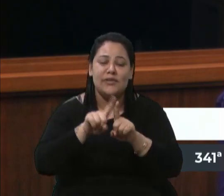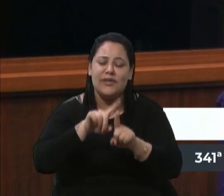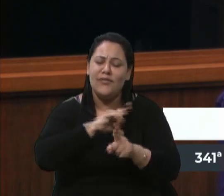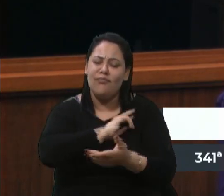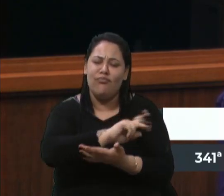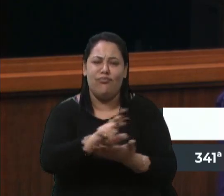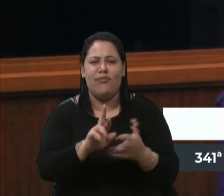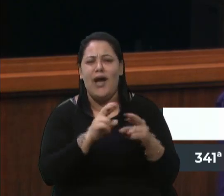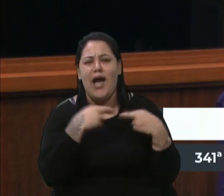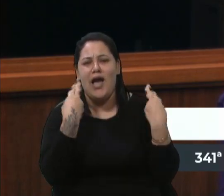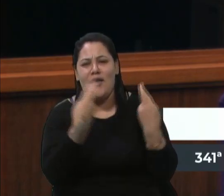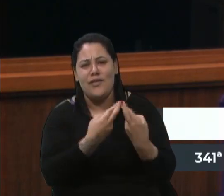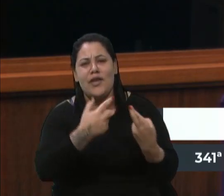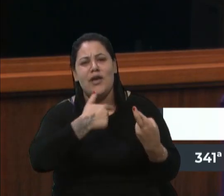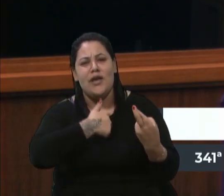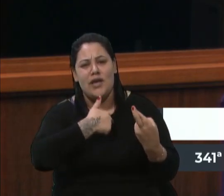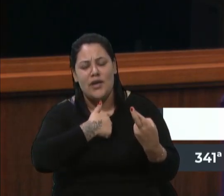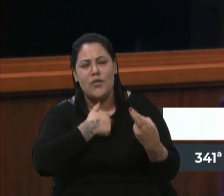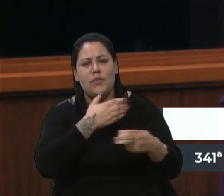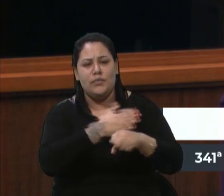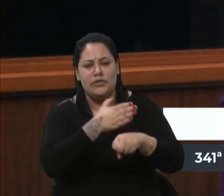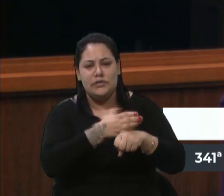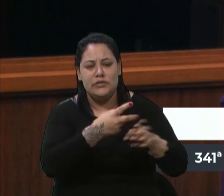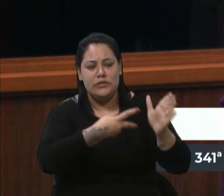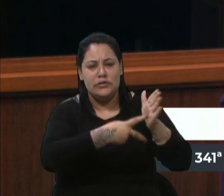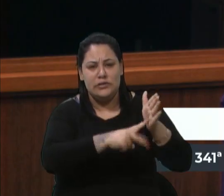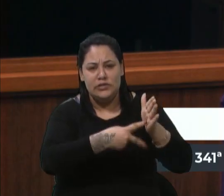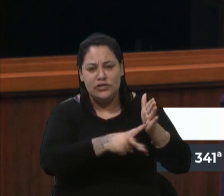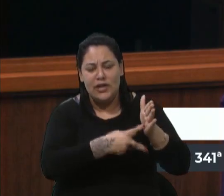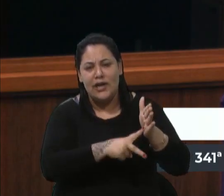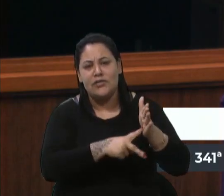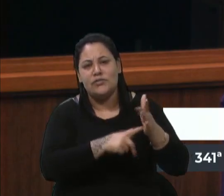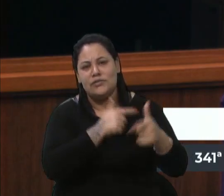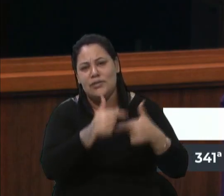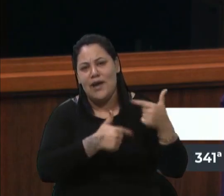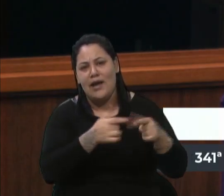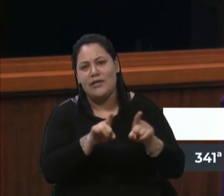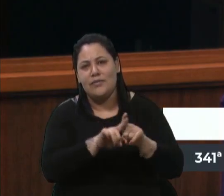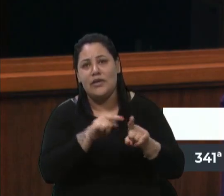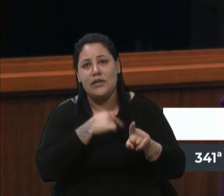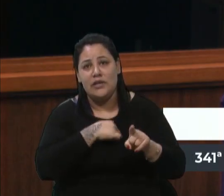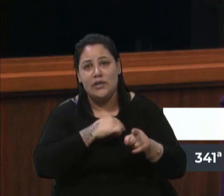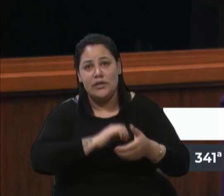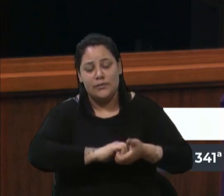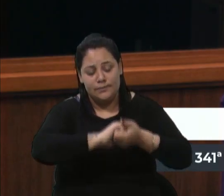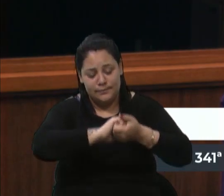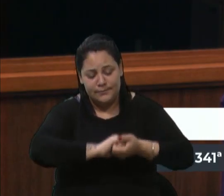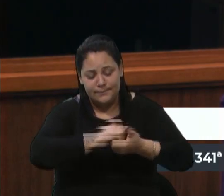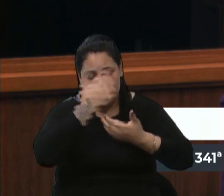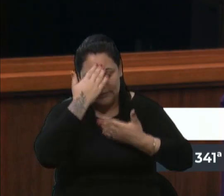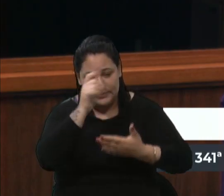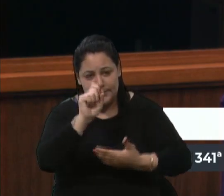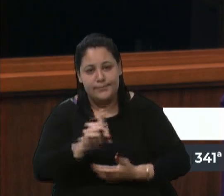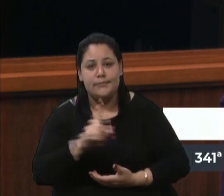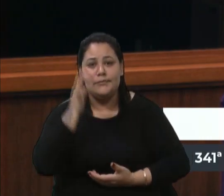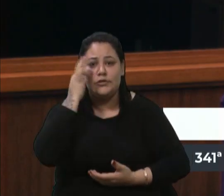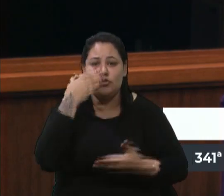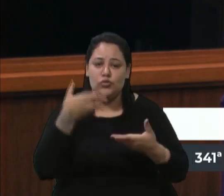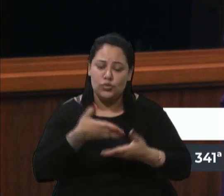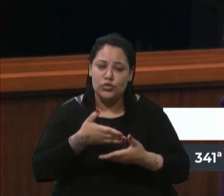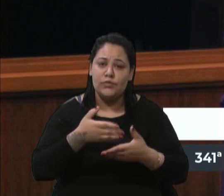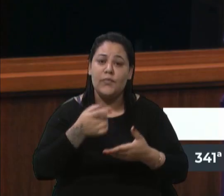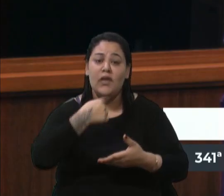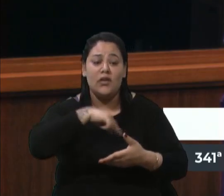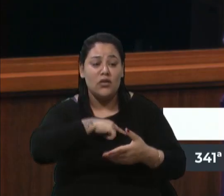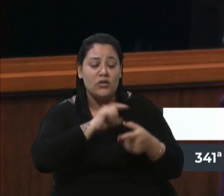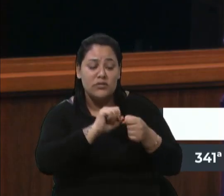reuniões, então eu estava no Sindiserve, no Sindicato de Servidores, que eu também saúdo quem está aqui presente, e nós fizemos